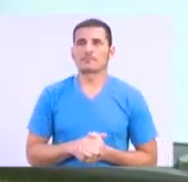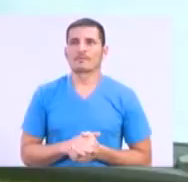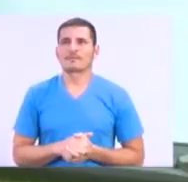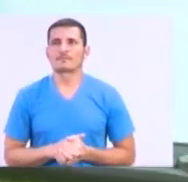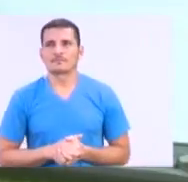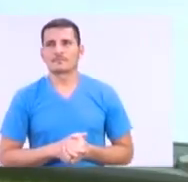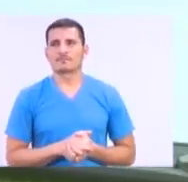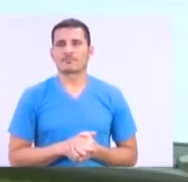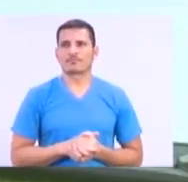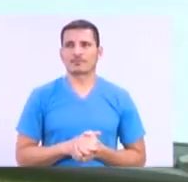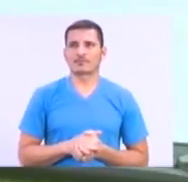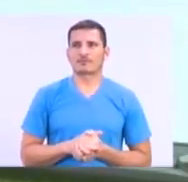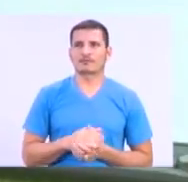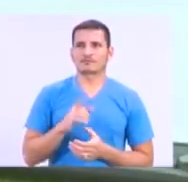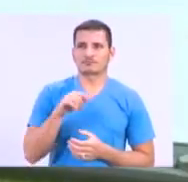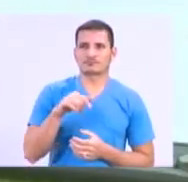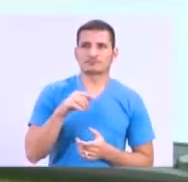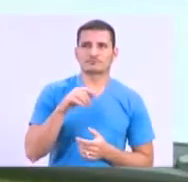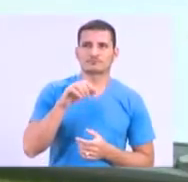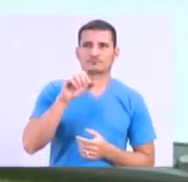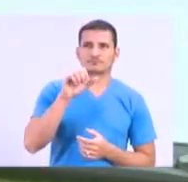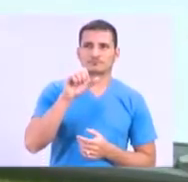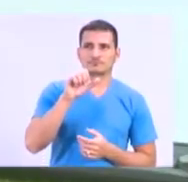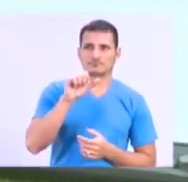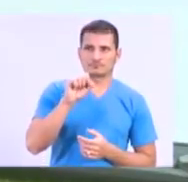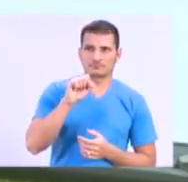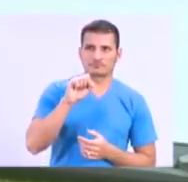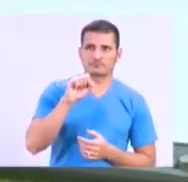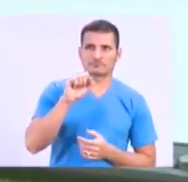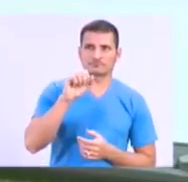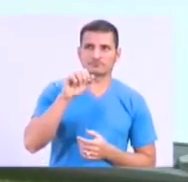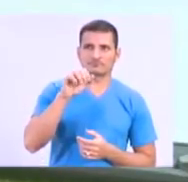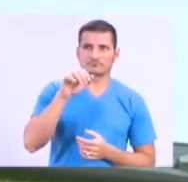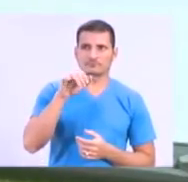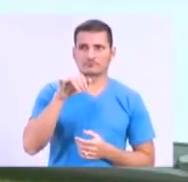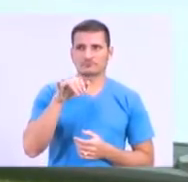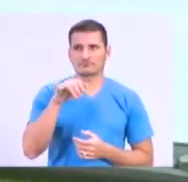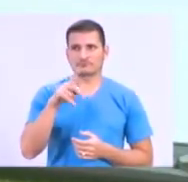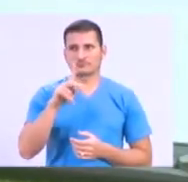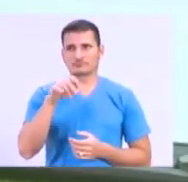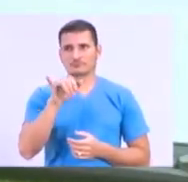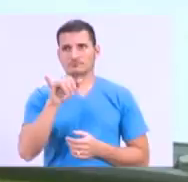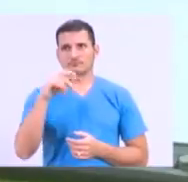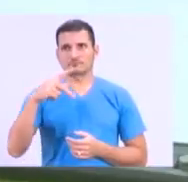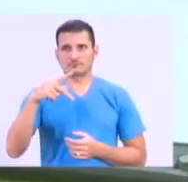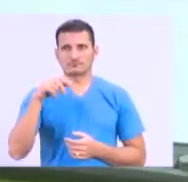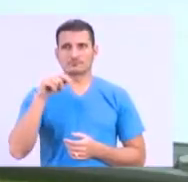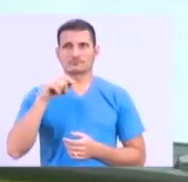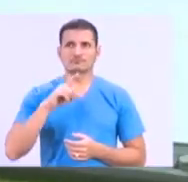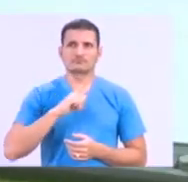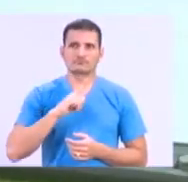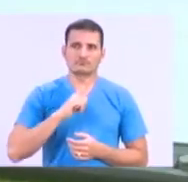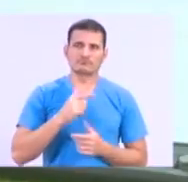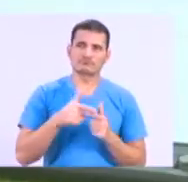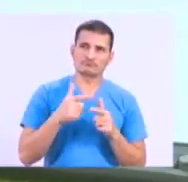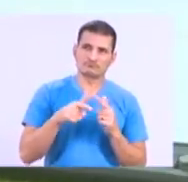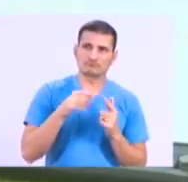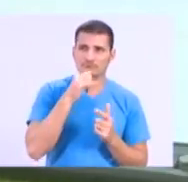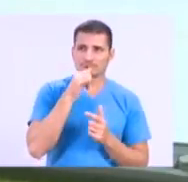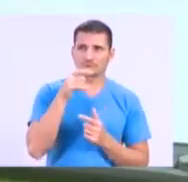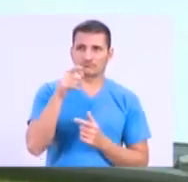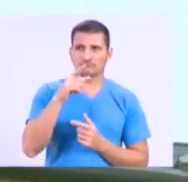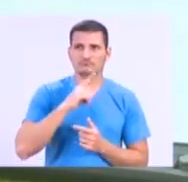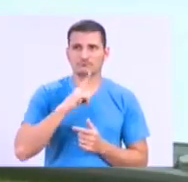é a questão do software Skype, né, que às vezes ele dá conflito na porta 443. Então, se você tiver o Skype